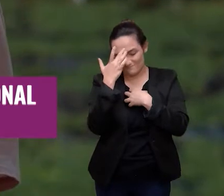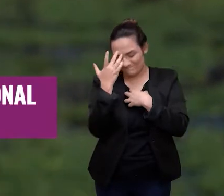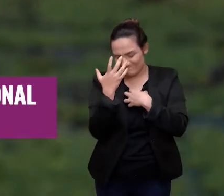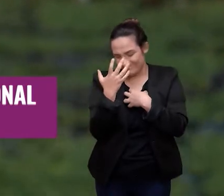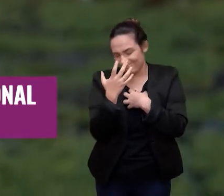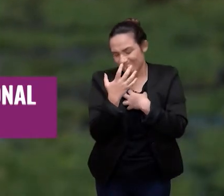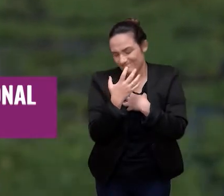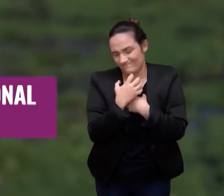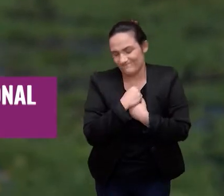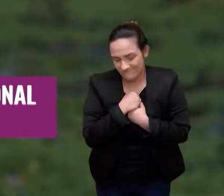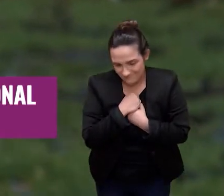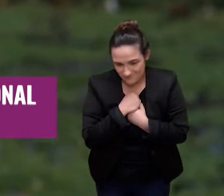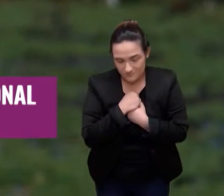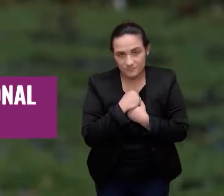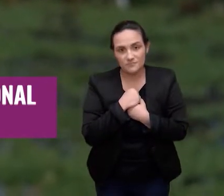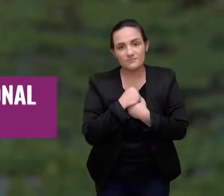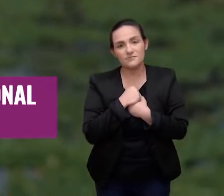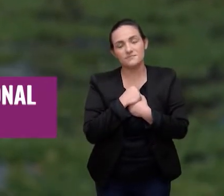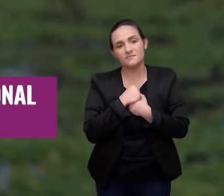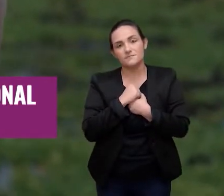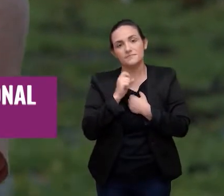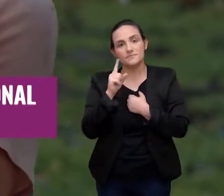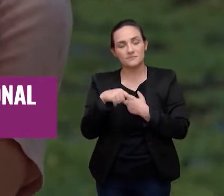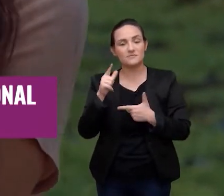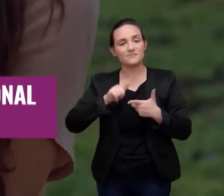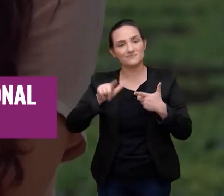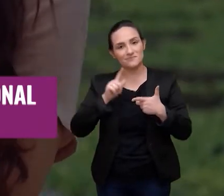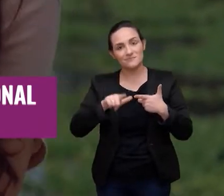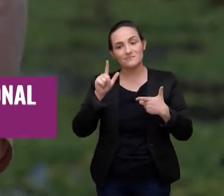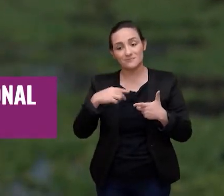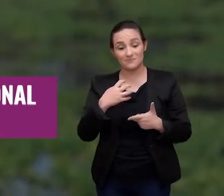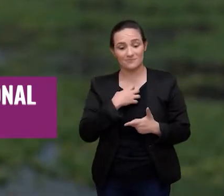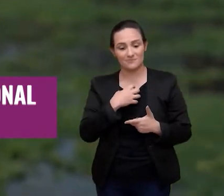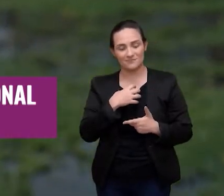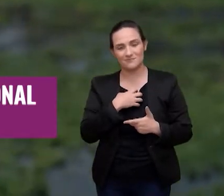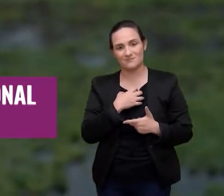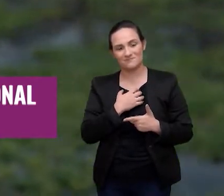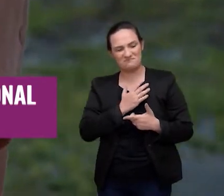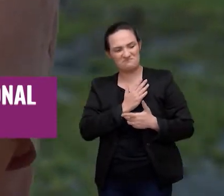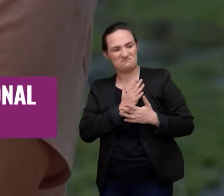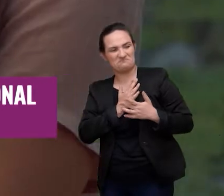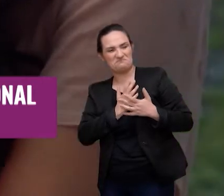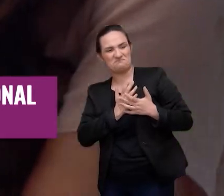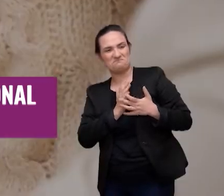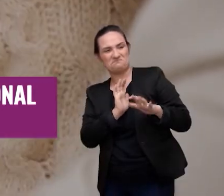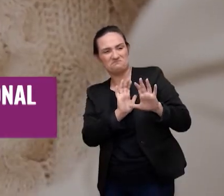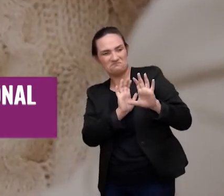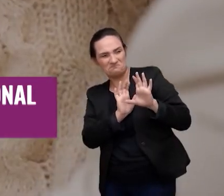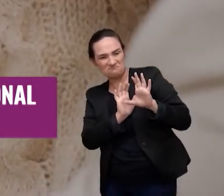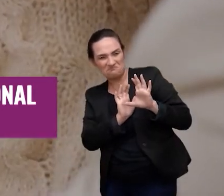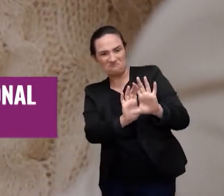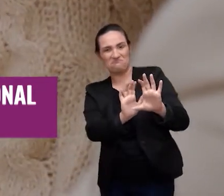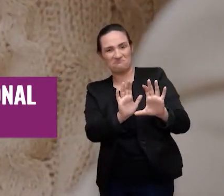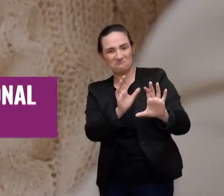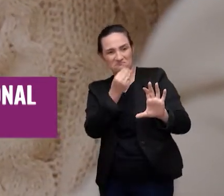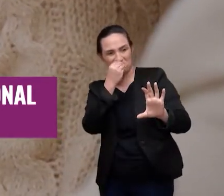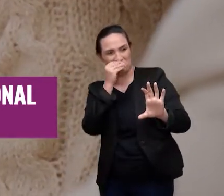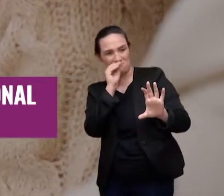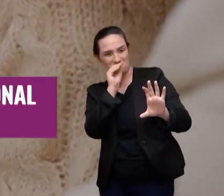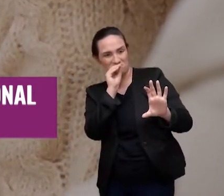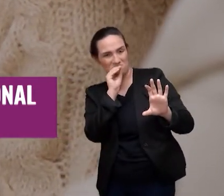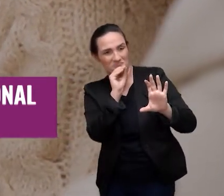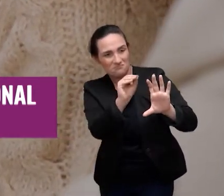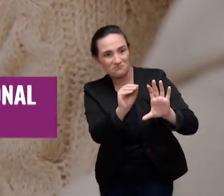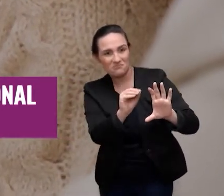auto-rejeitar. Esse, inclusive, é um dos motivos pelos quais a pessoa que está com dificuldades